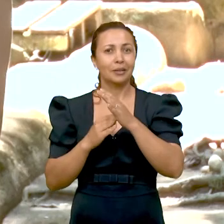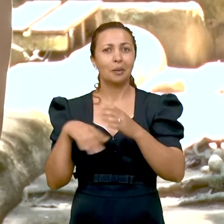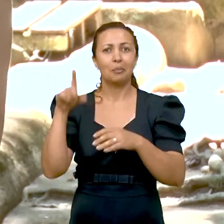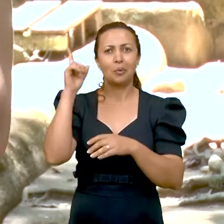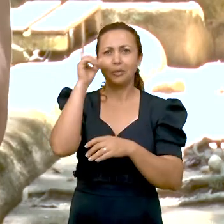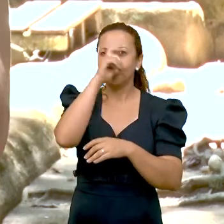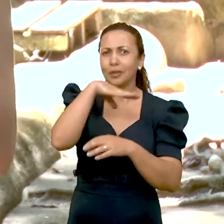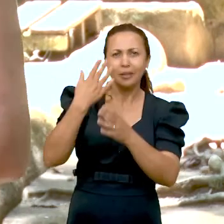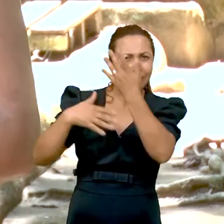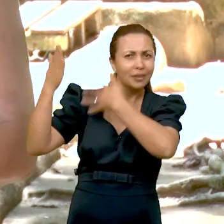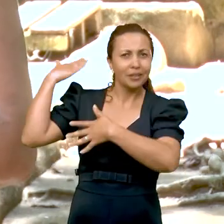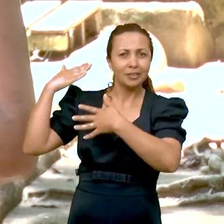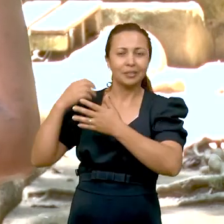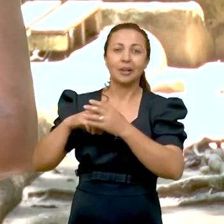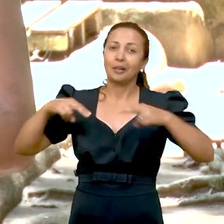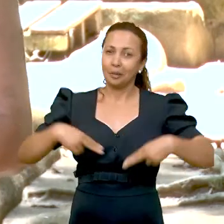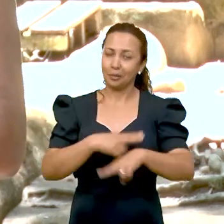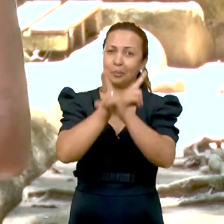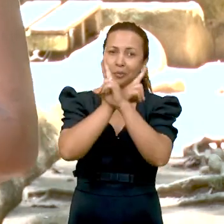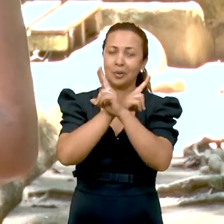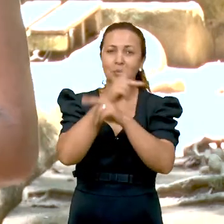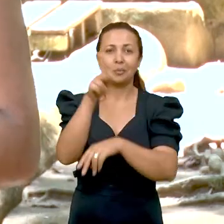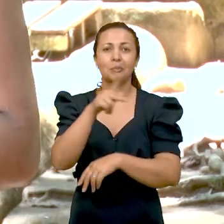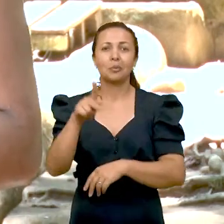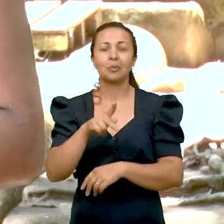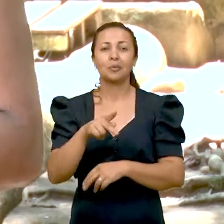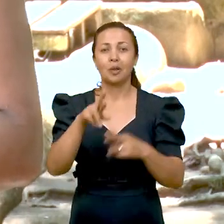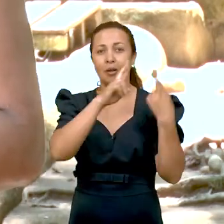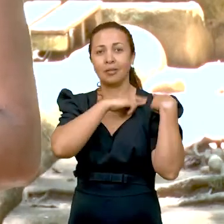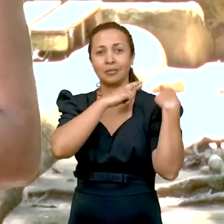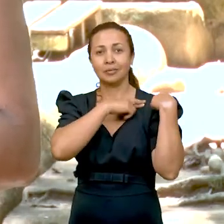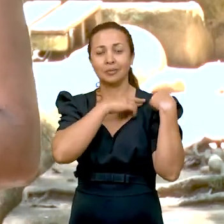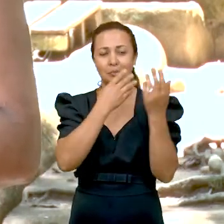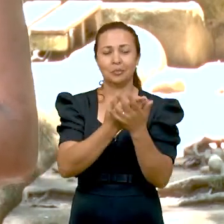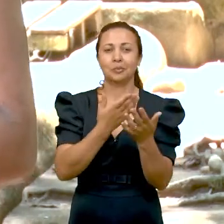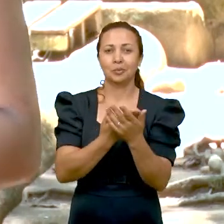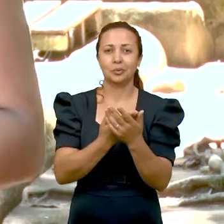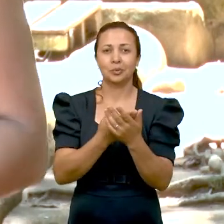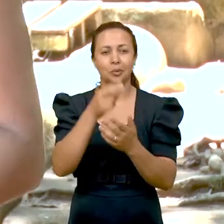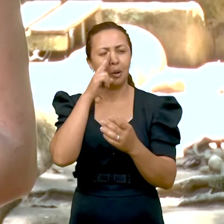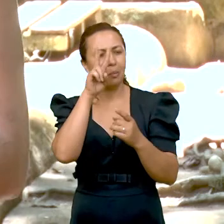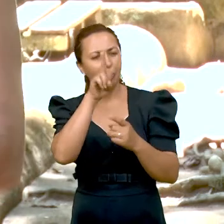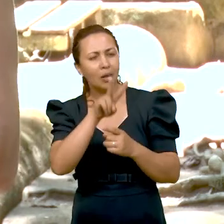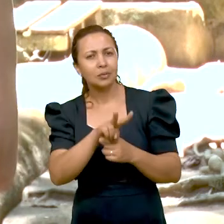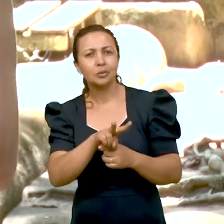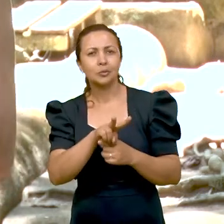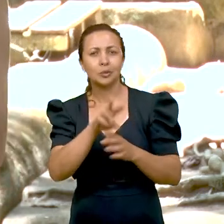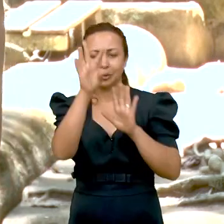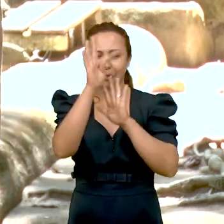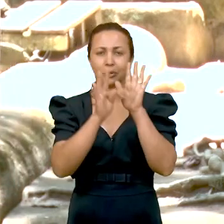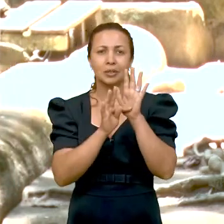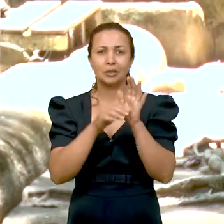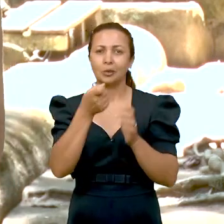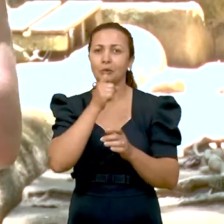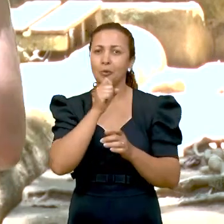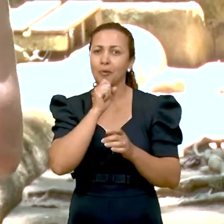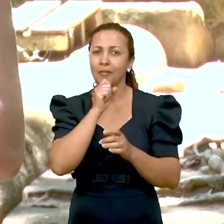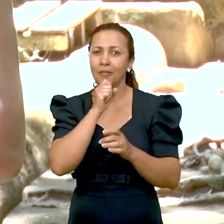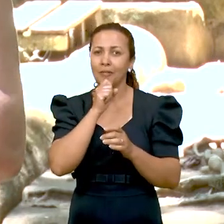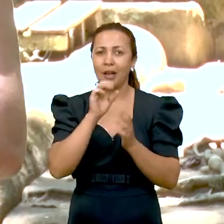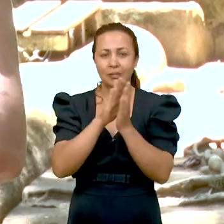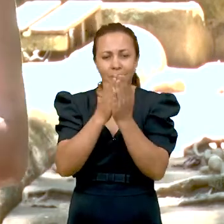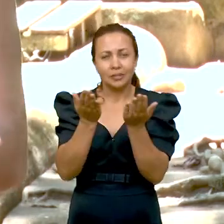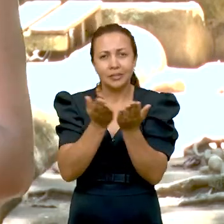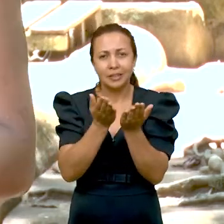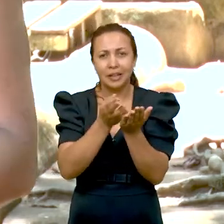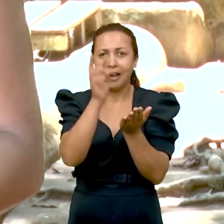práticas agrícolas em tempos remotos. Na Universidade Estadual do Sudoeste da Bahia, o professor responsável pelo estudo